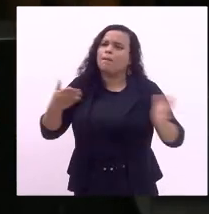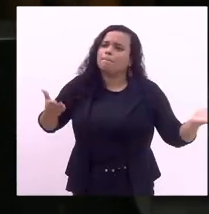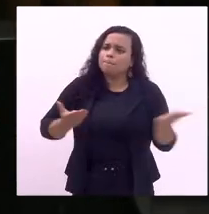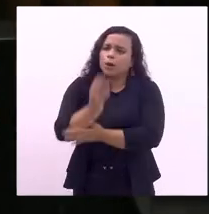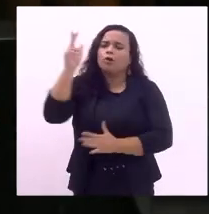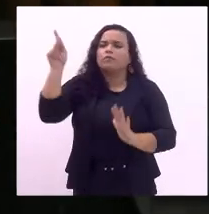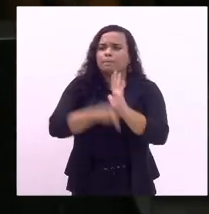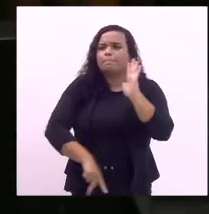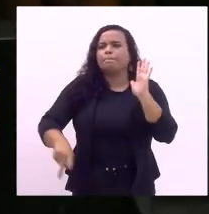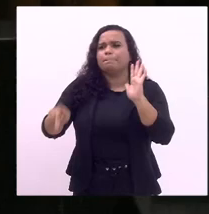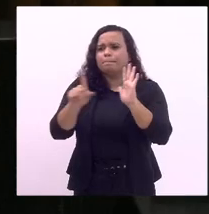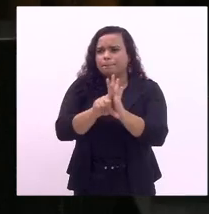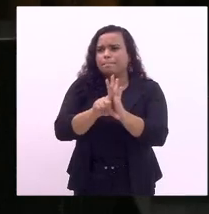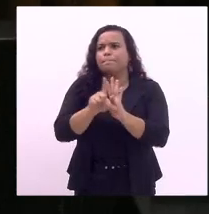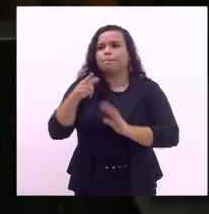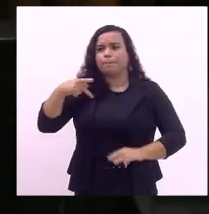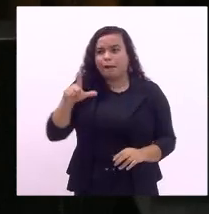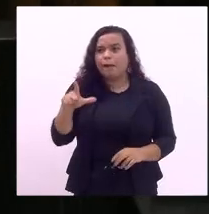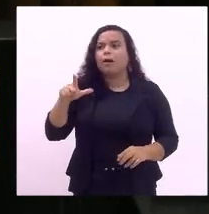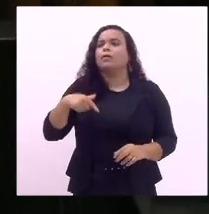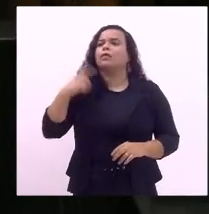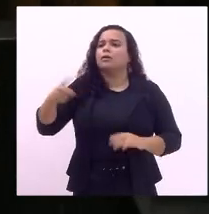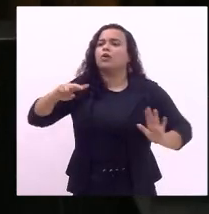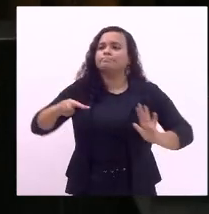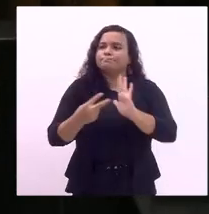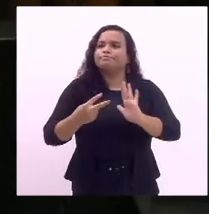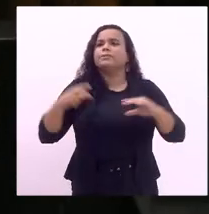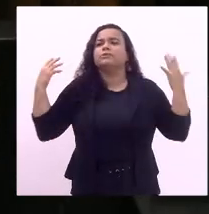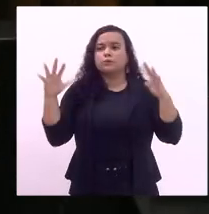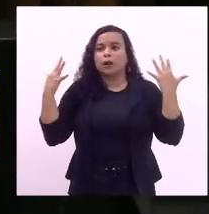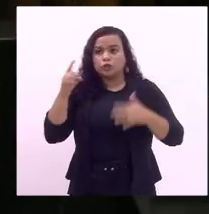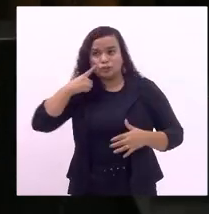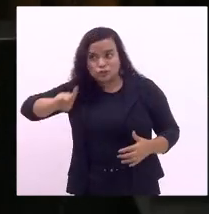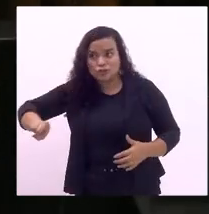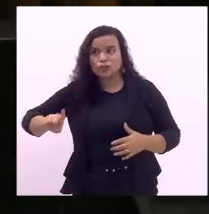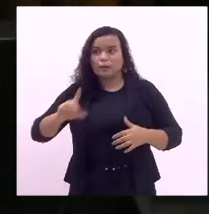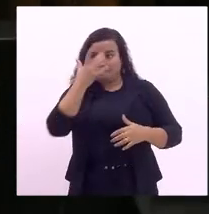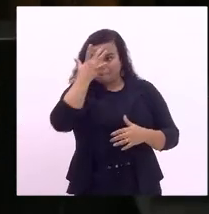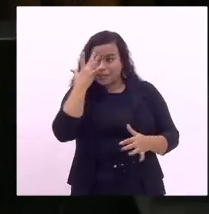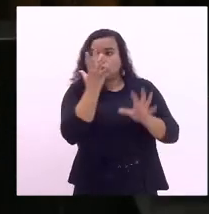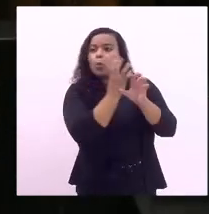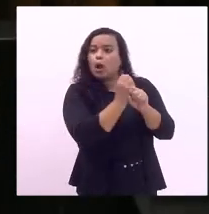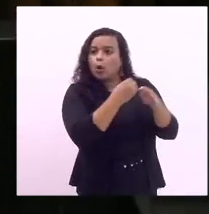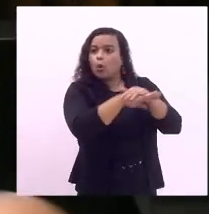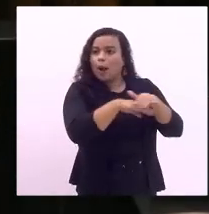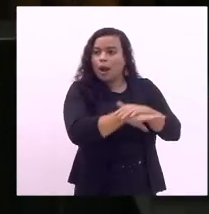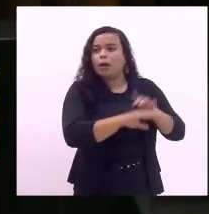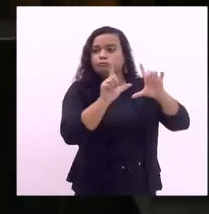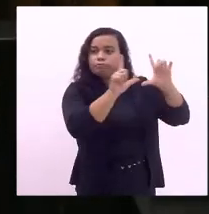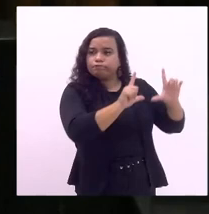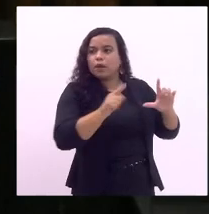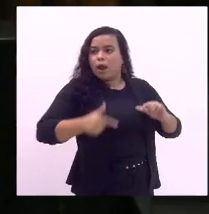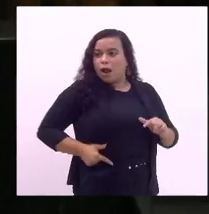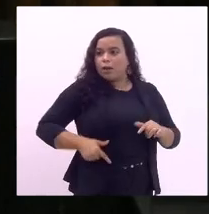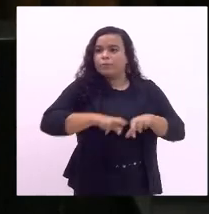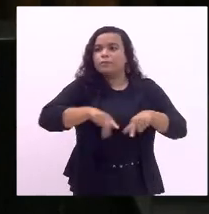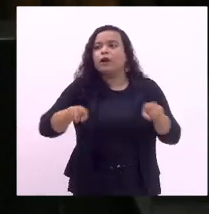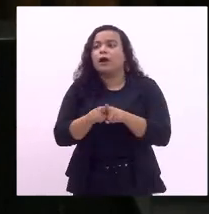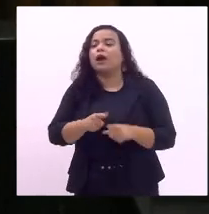de lei, reconhecendo e celebrando o dia do colecionador, do atirador desportivo, do